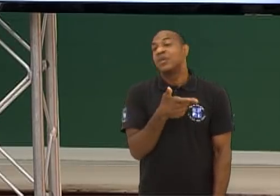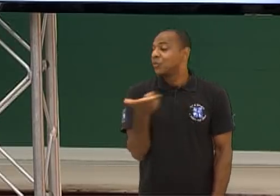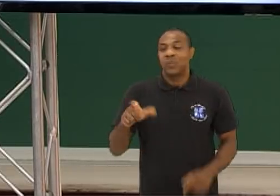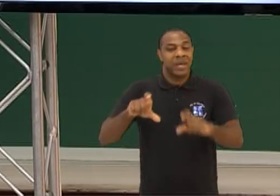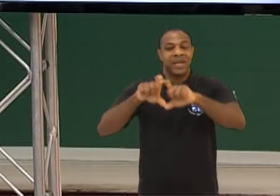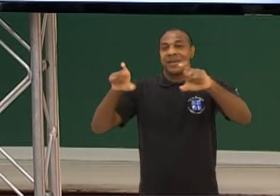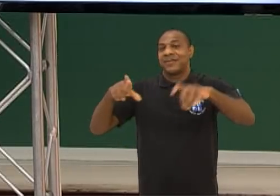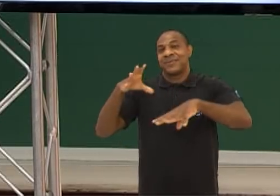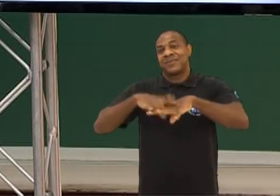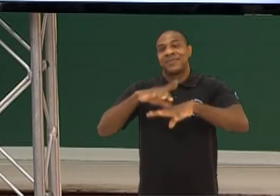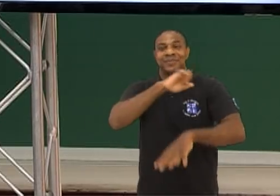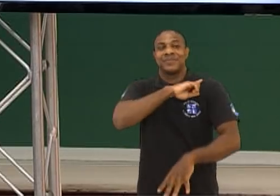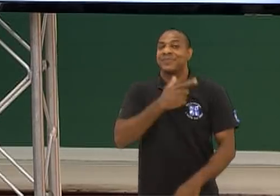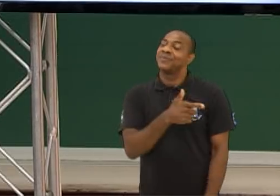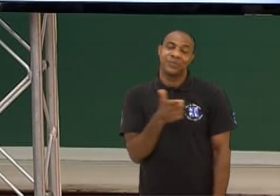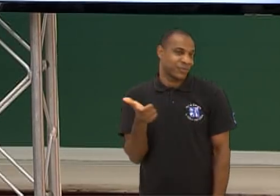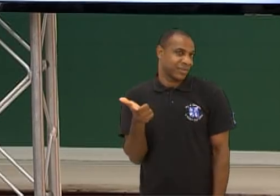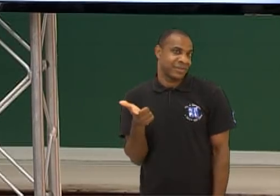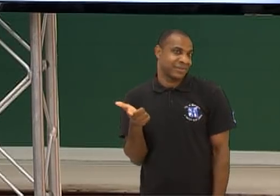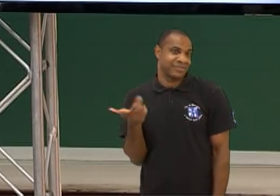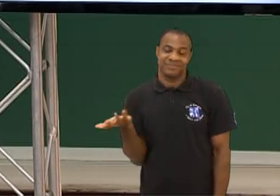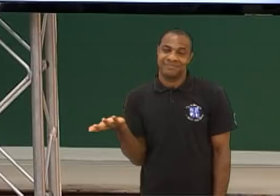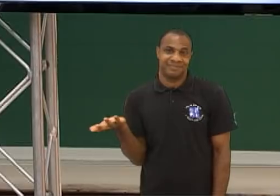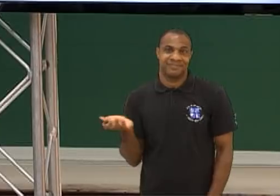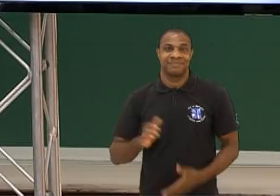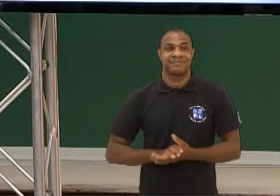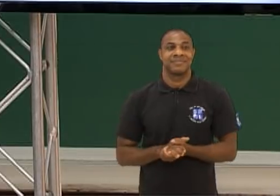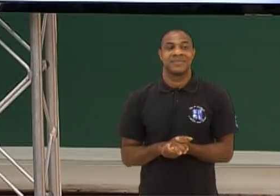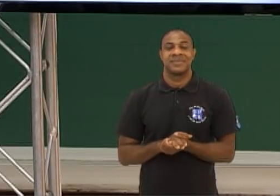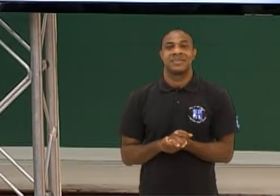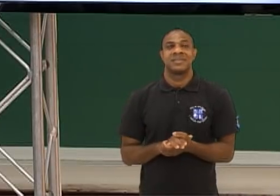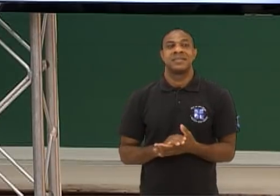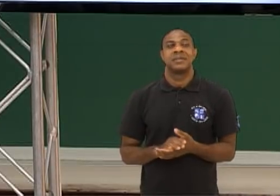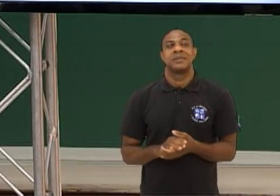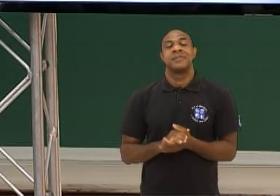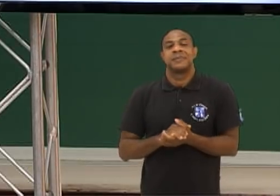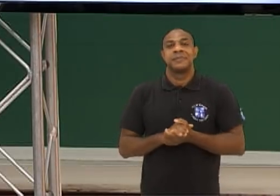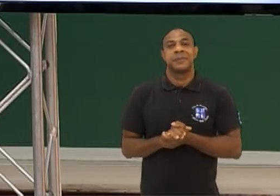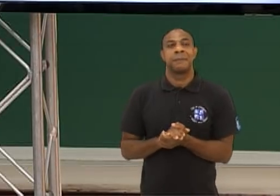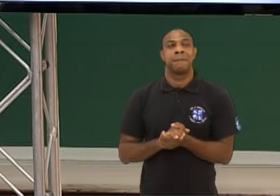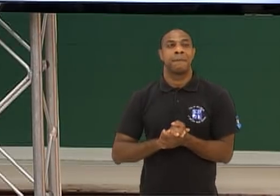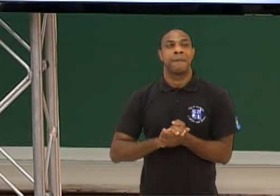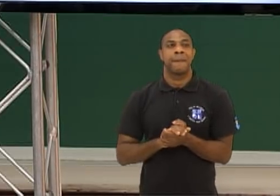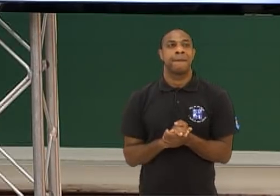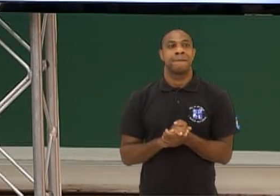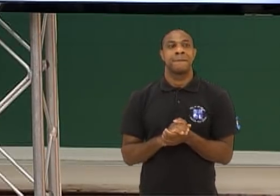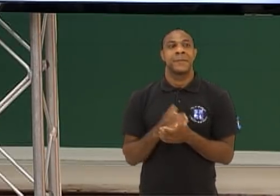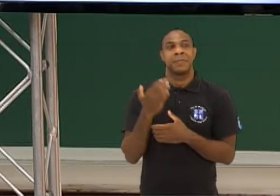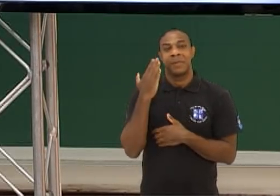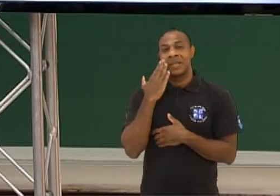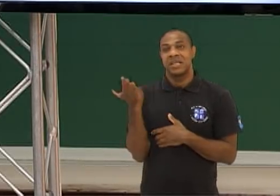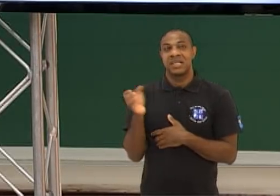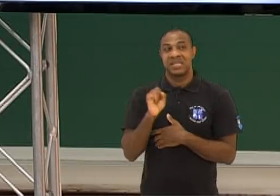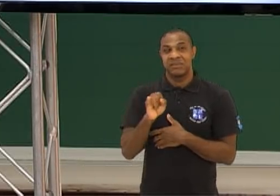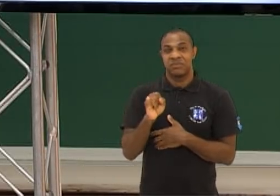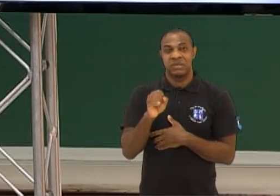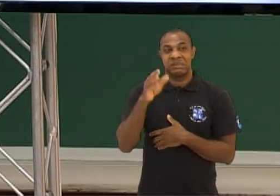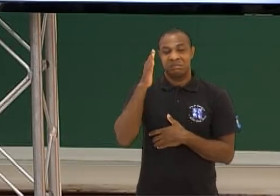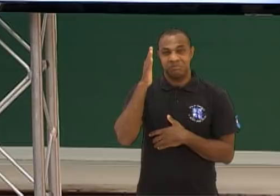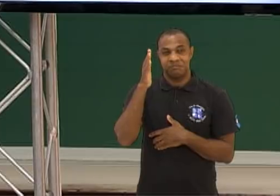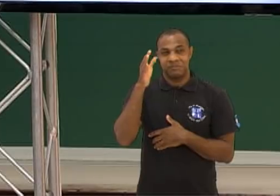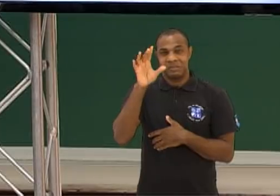ser 9, pode ser 5, pode ser 3, ele pode assumir muitos valores. Porque se for exatamente igual a